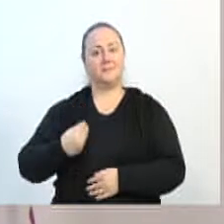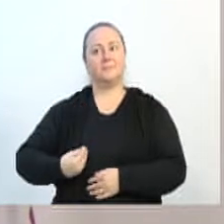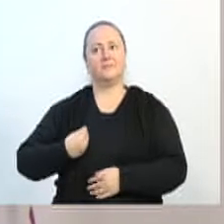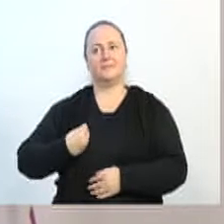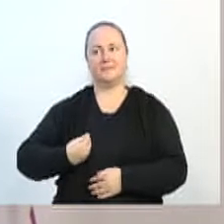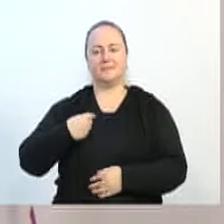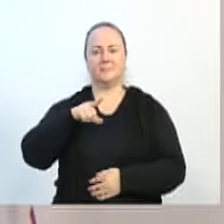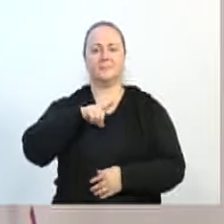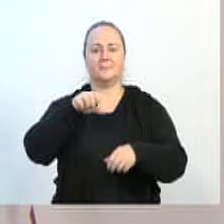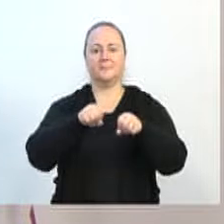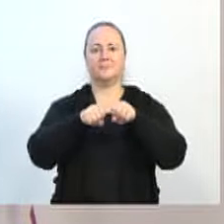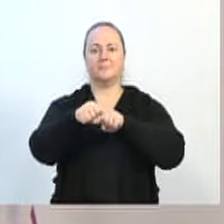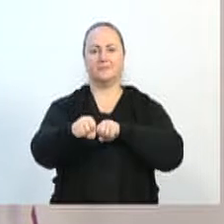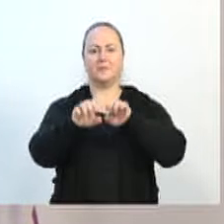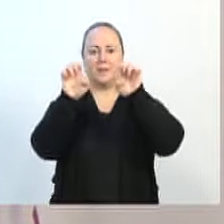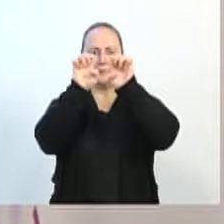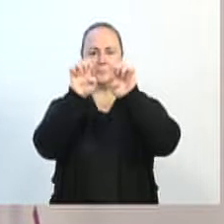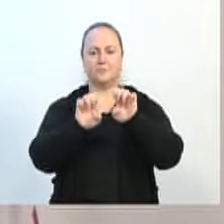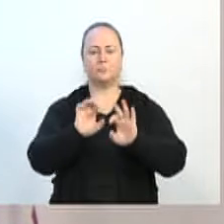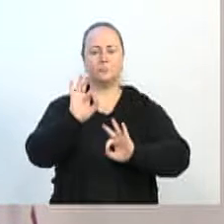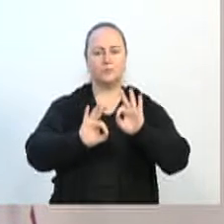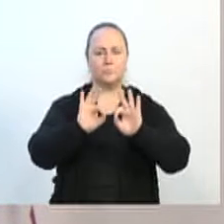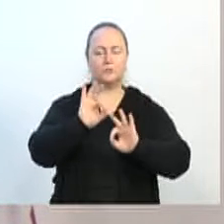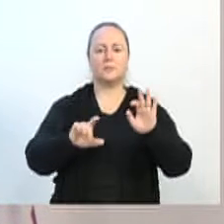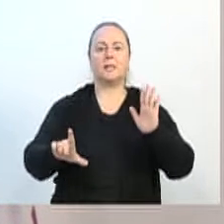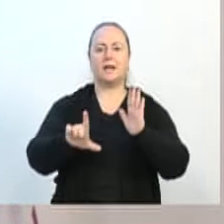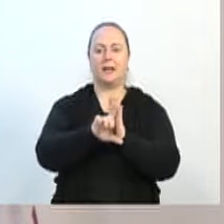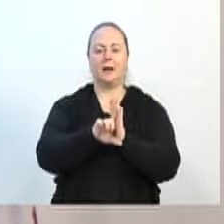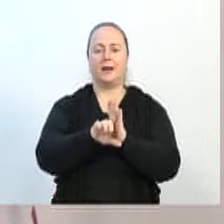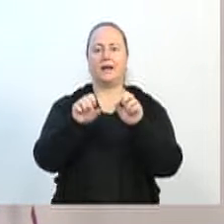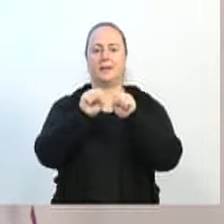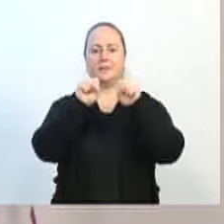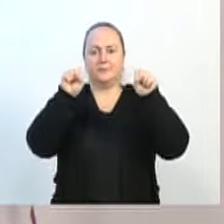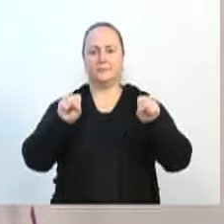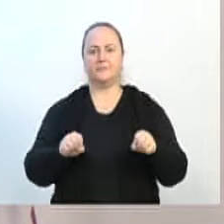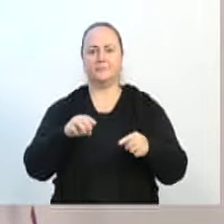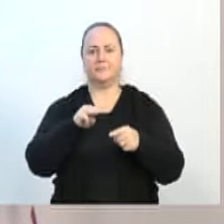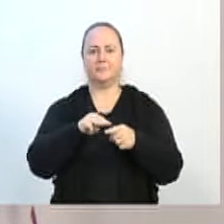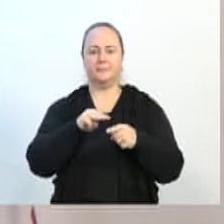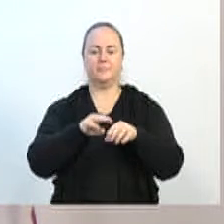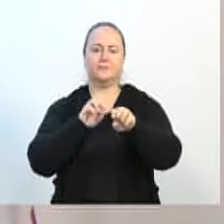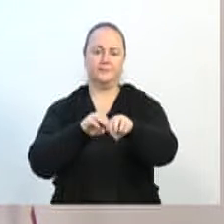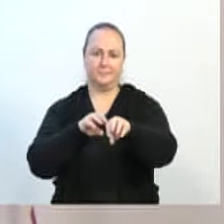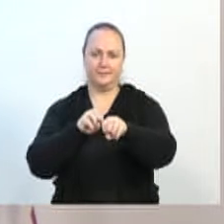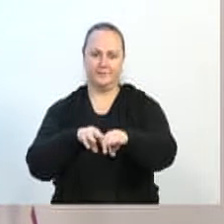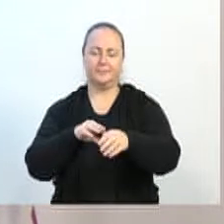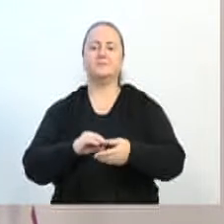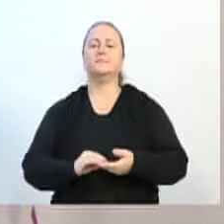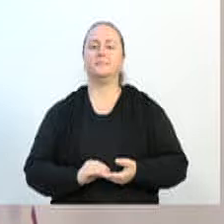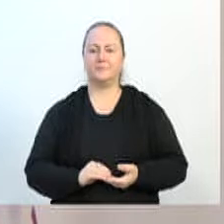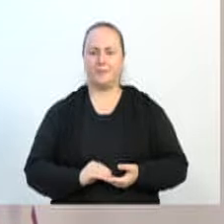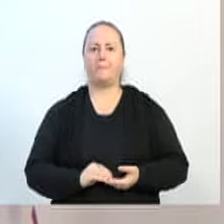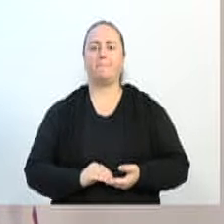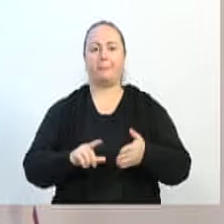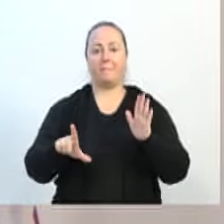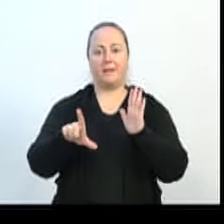formação de reestruturação da lei do Sistema Municipal de Ensino. É a Lei